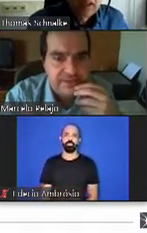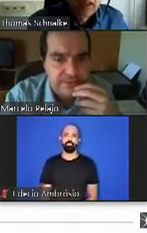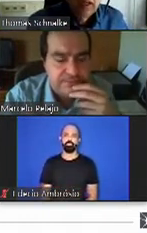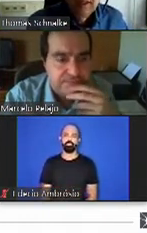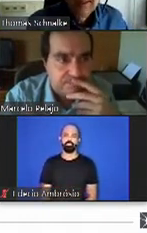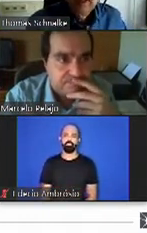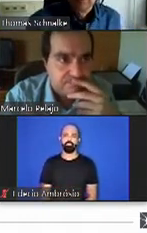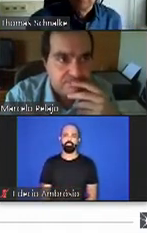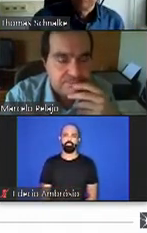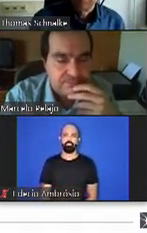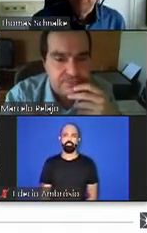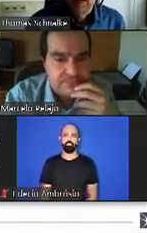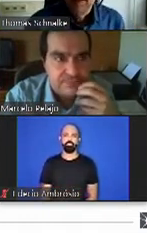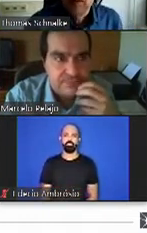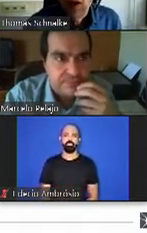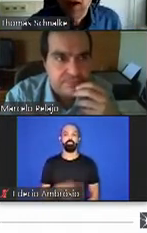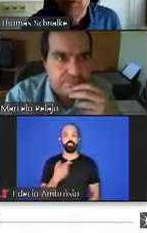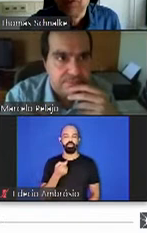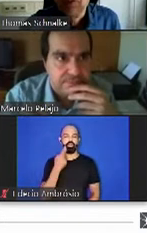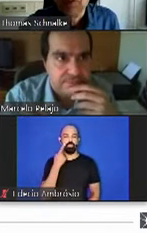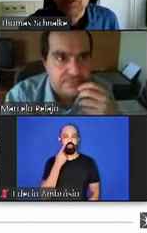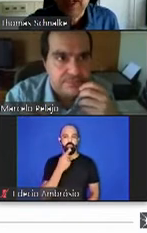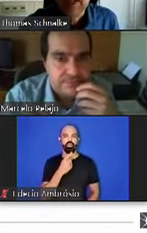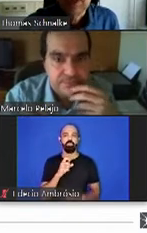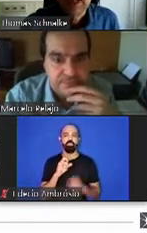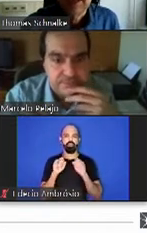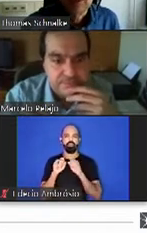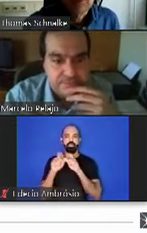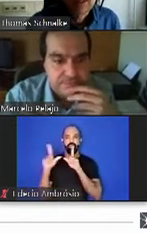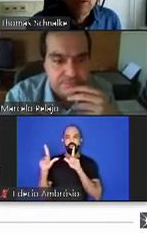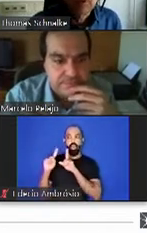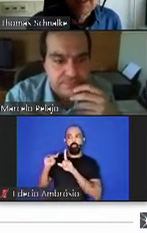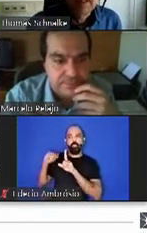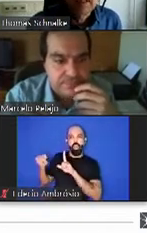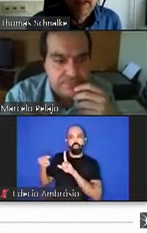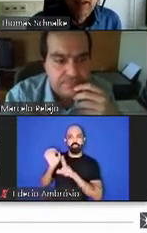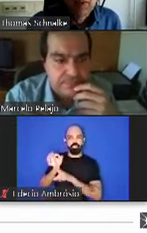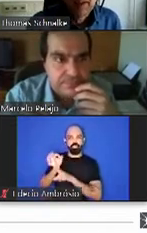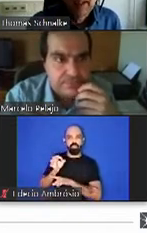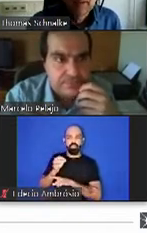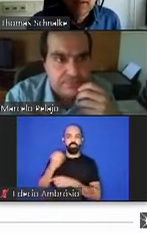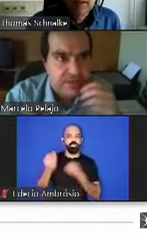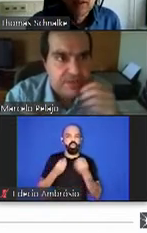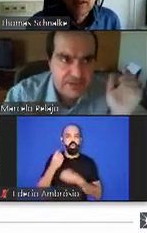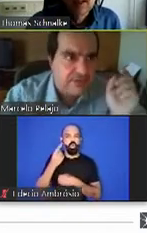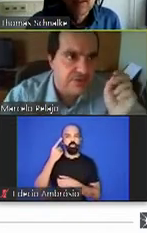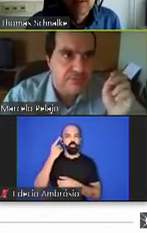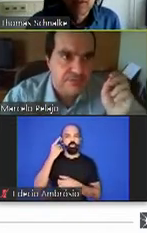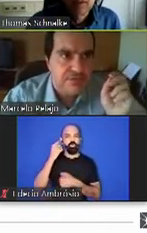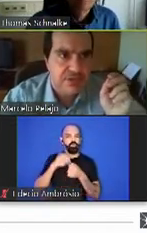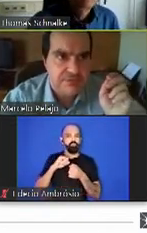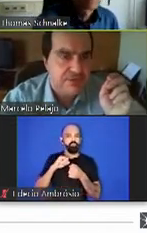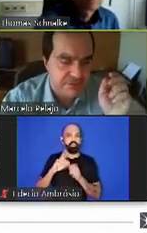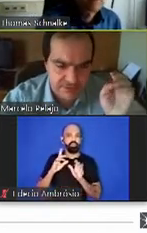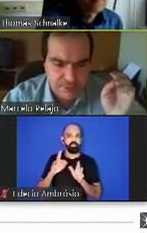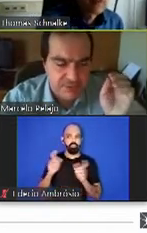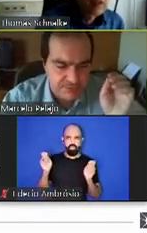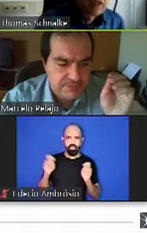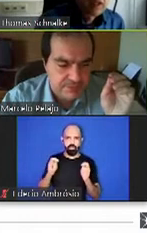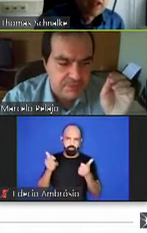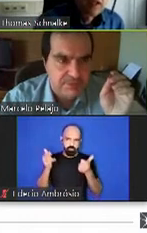É que vocês estão vendo a próxima lâmina, não é? É que eu não sei como fazer isso, como mudar isso. Será que nós podemos deixar